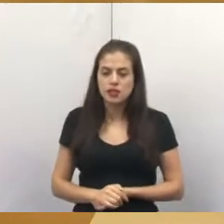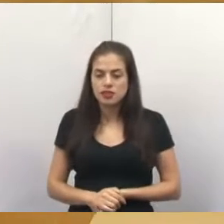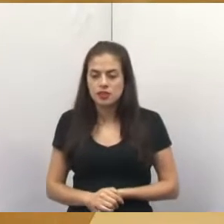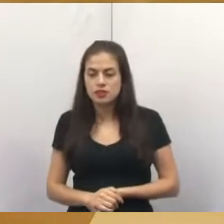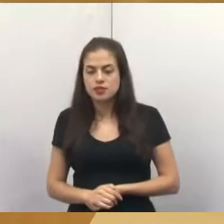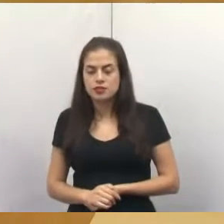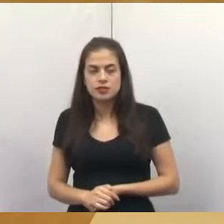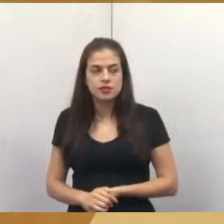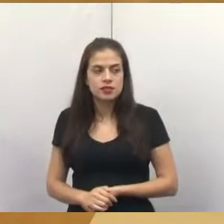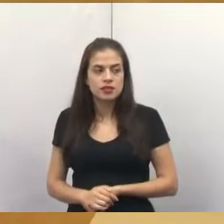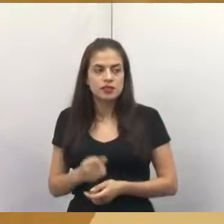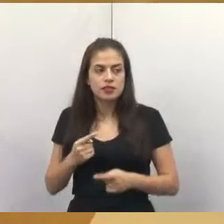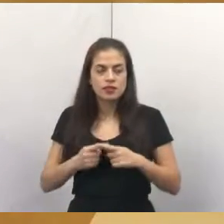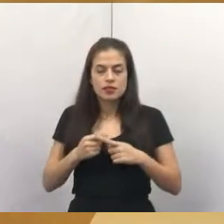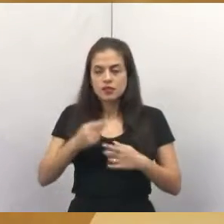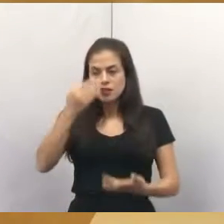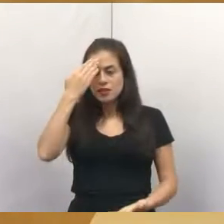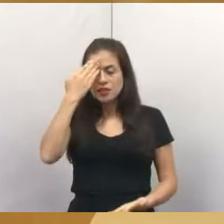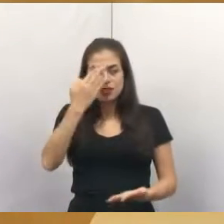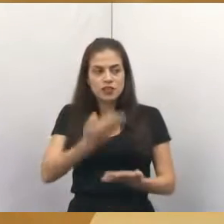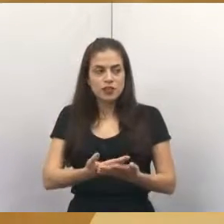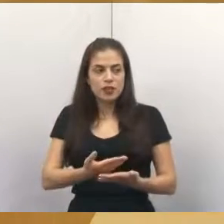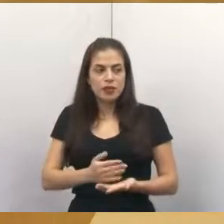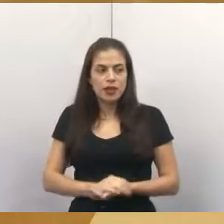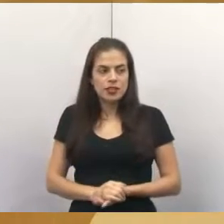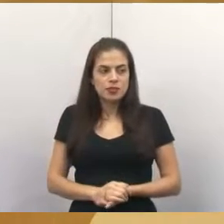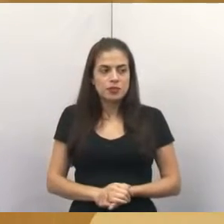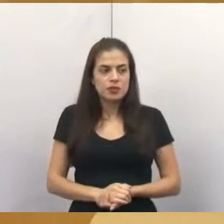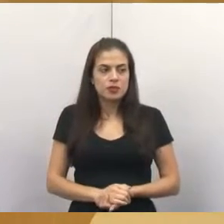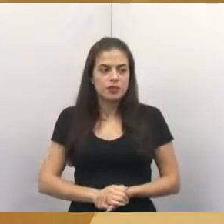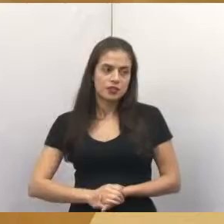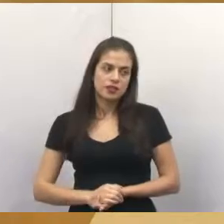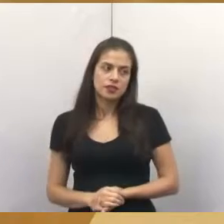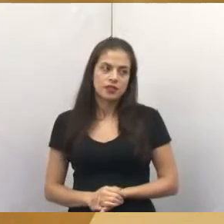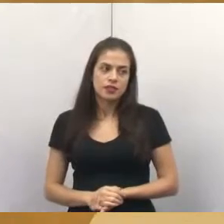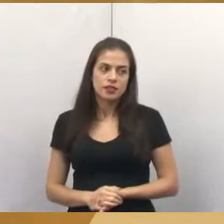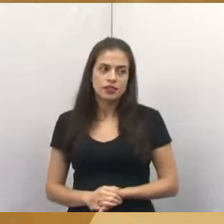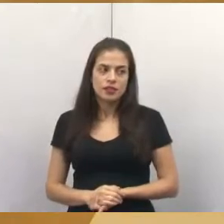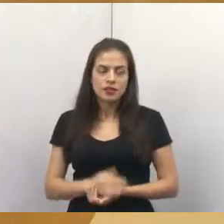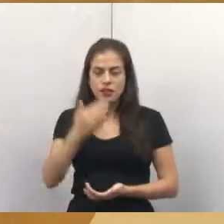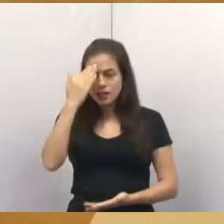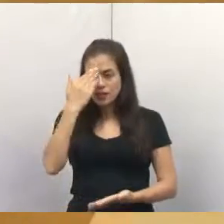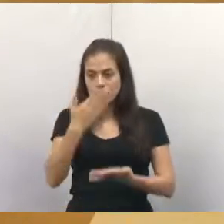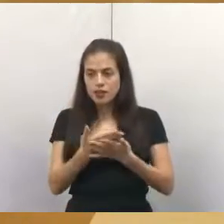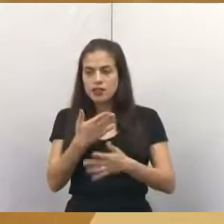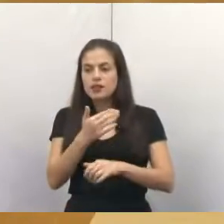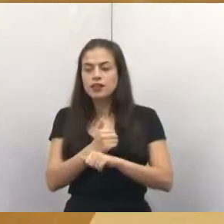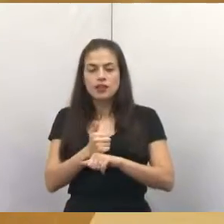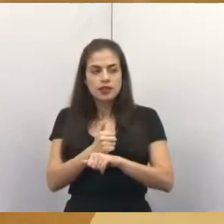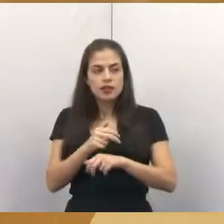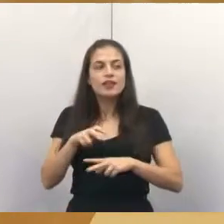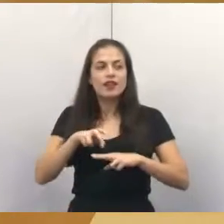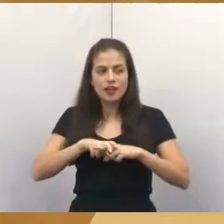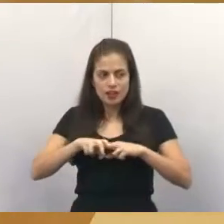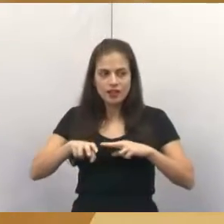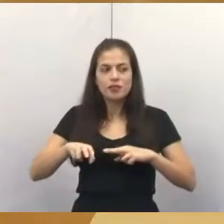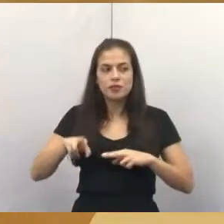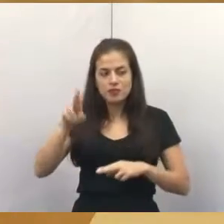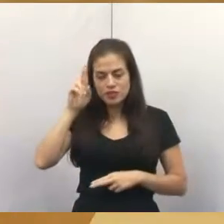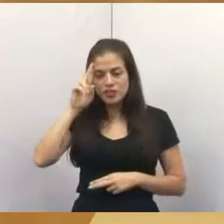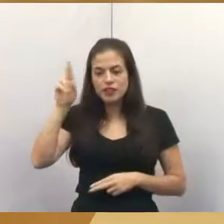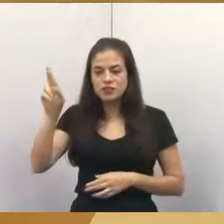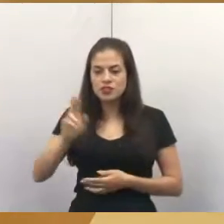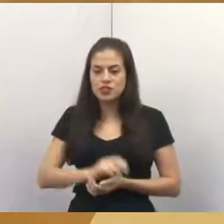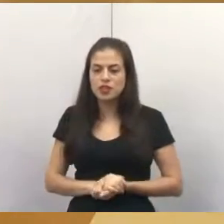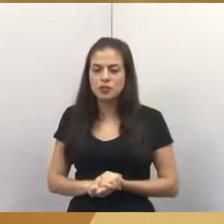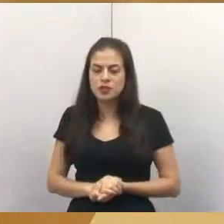Porque eu acredito nessa mesa que está aí atrás, aí, ó, desses profissionais dessa casa aqui, que discutiu junto